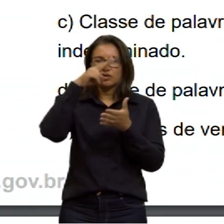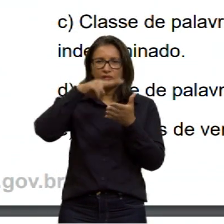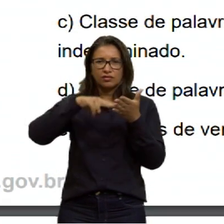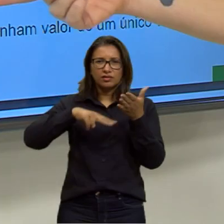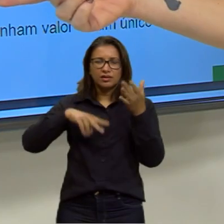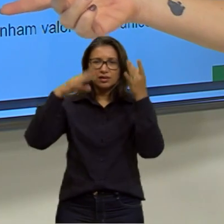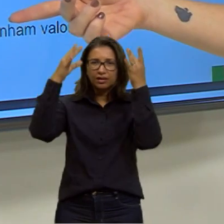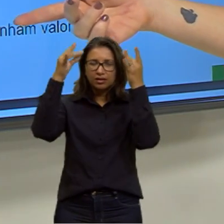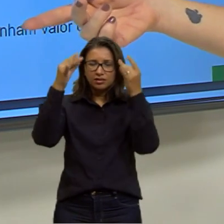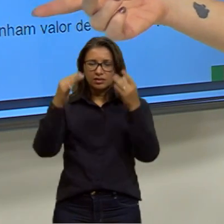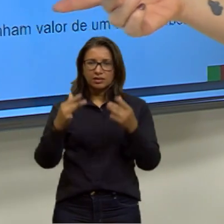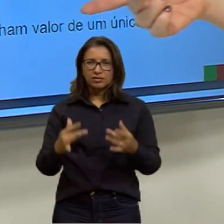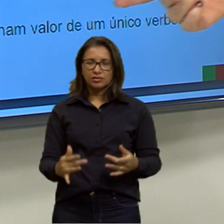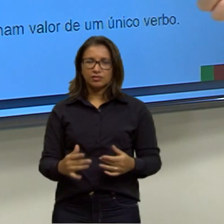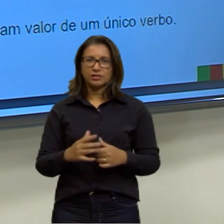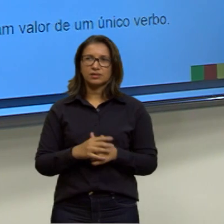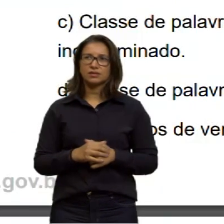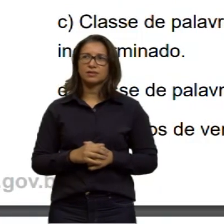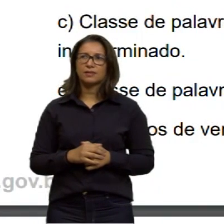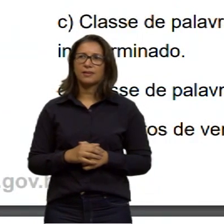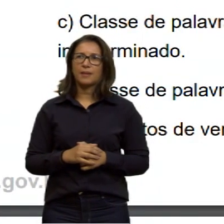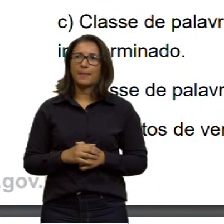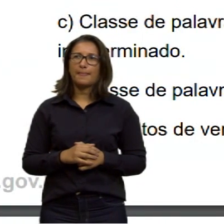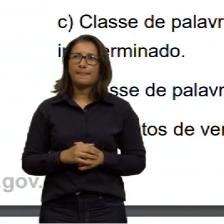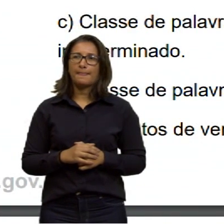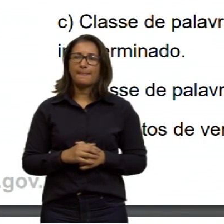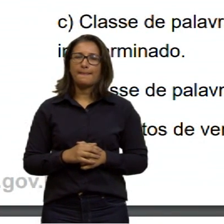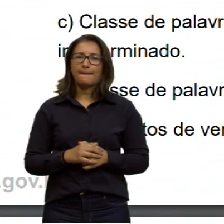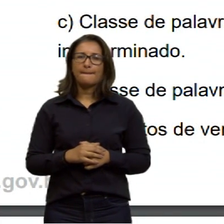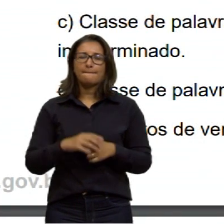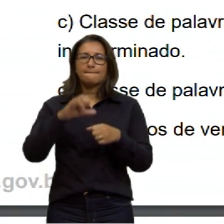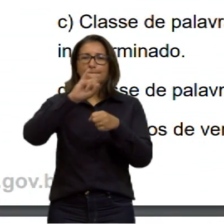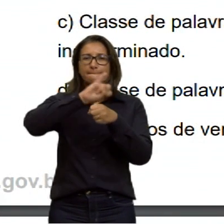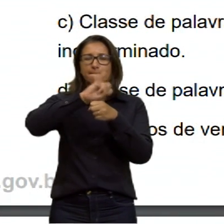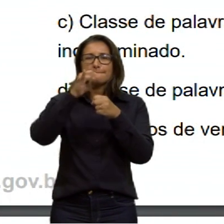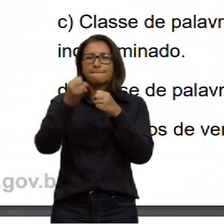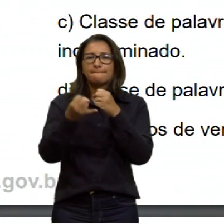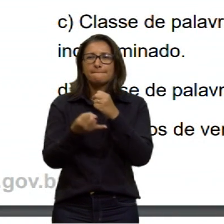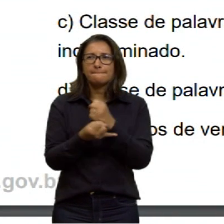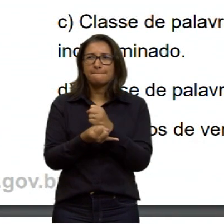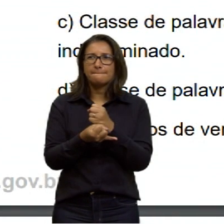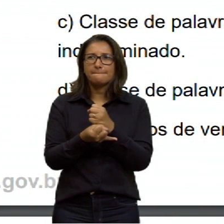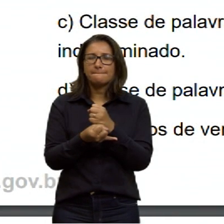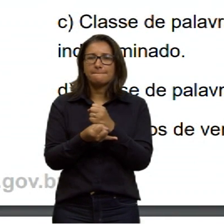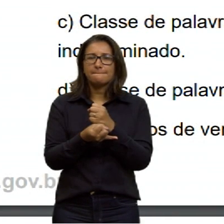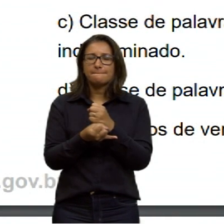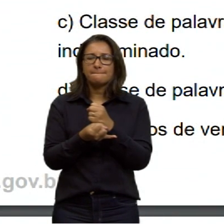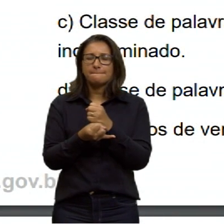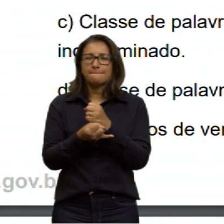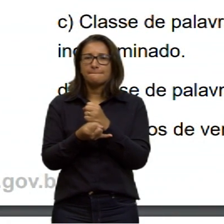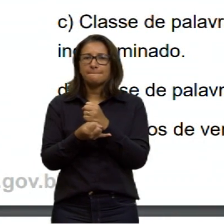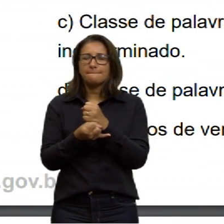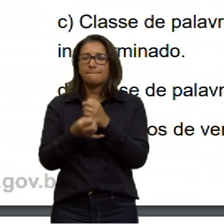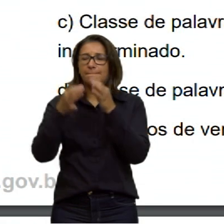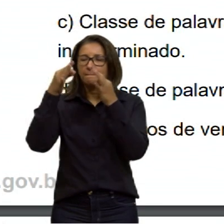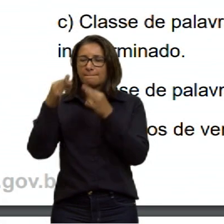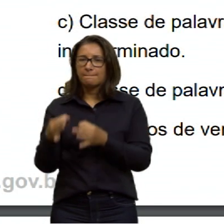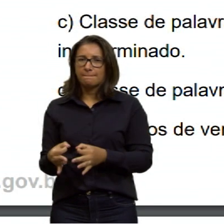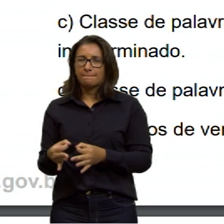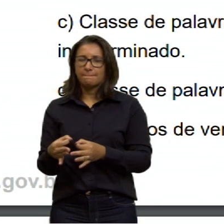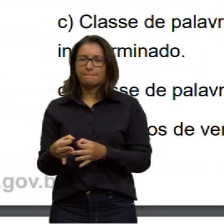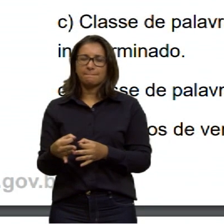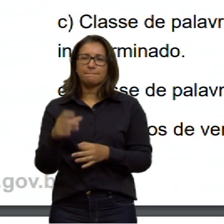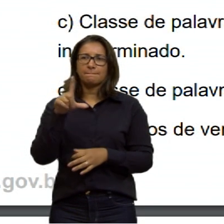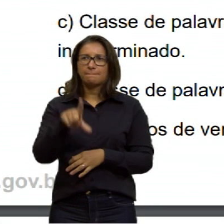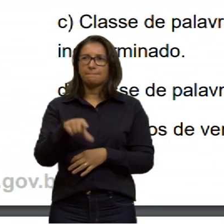definições e depois a gente vai passar para o próximo slide adjetivo sobre adjetivos é correto afirmar letra